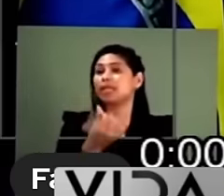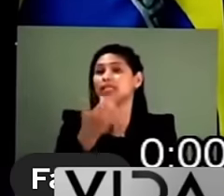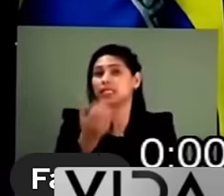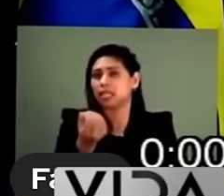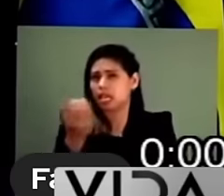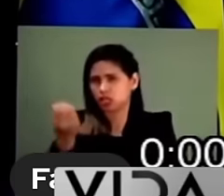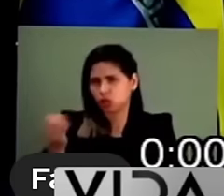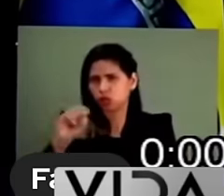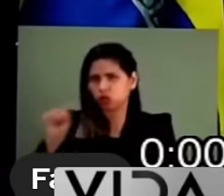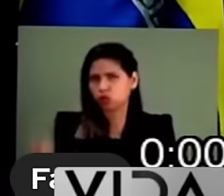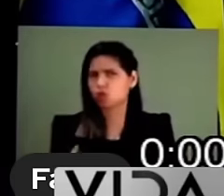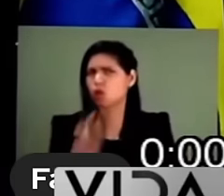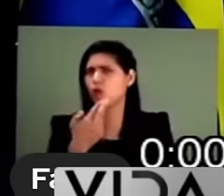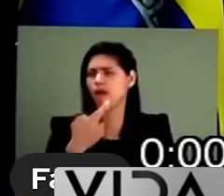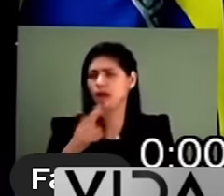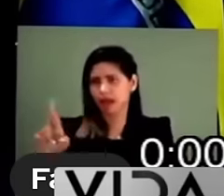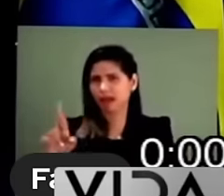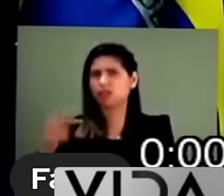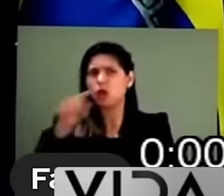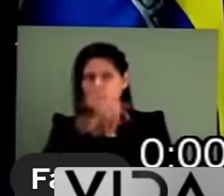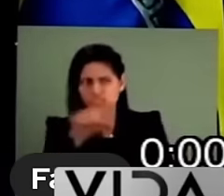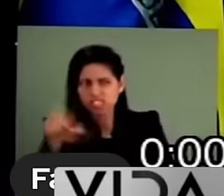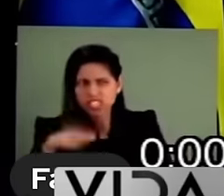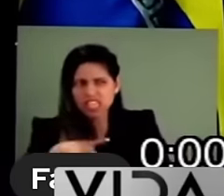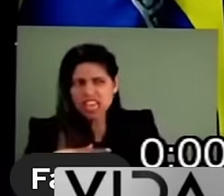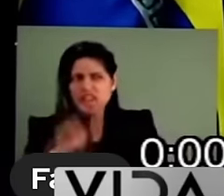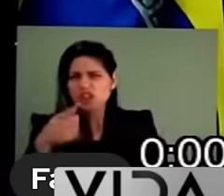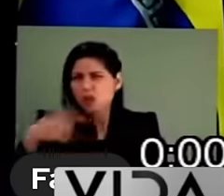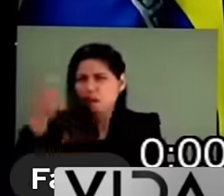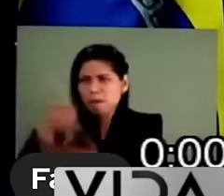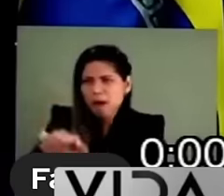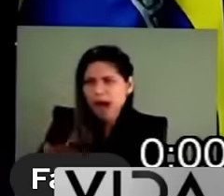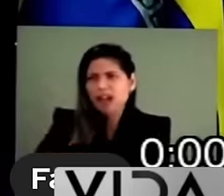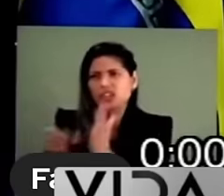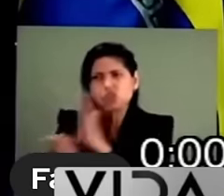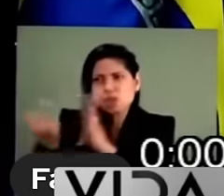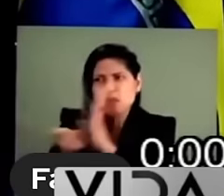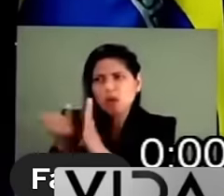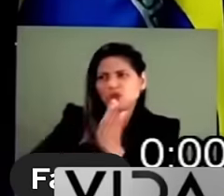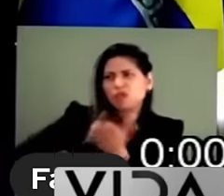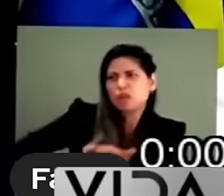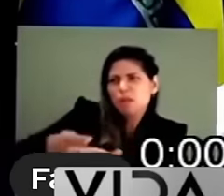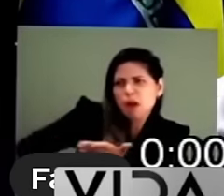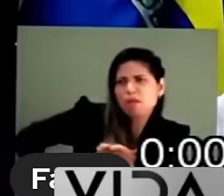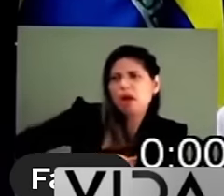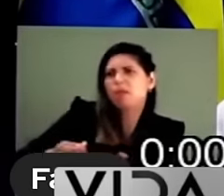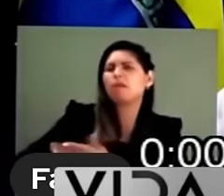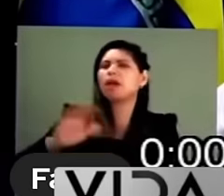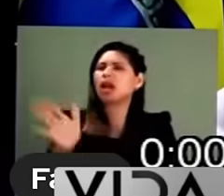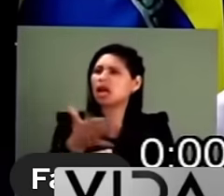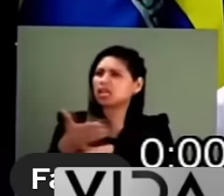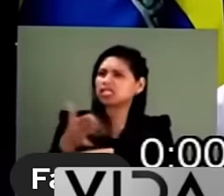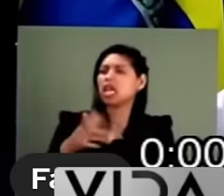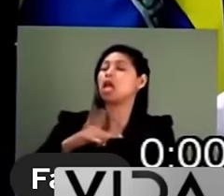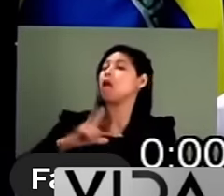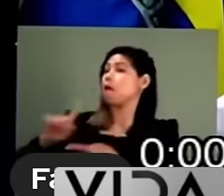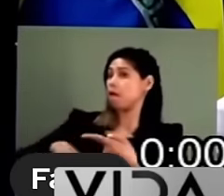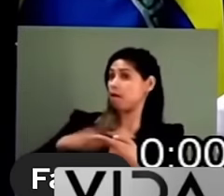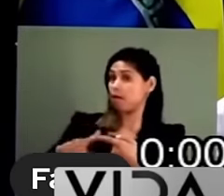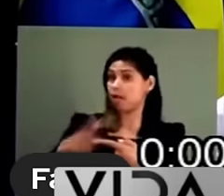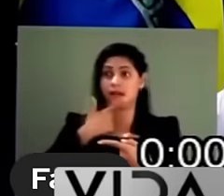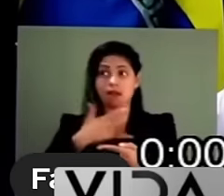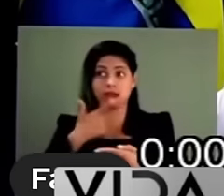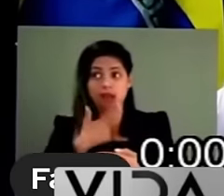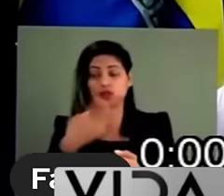manhã você tem isso aqui. Vamos lá. Olha o café da manhã dos políticos. Você não tem, você paga imposto, sua casa civil tem. Vamos olhar. 45